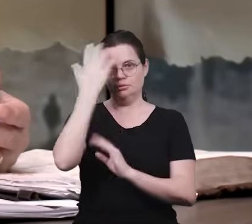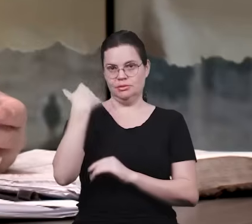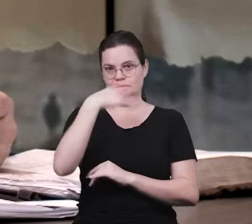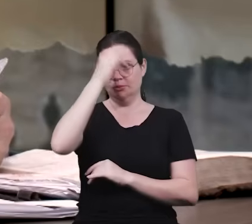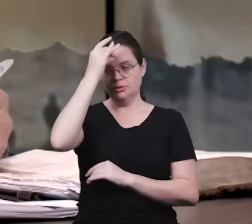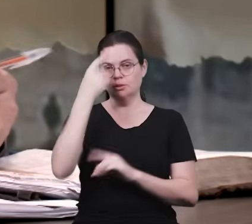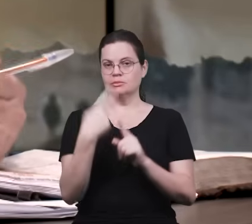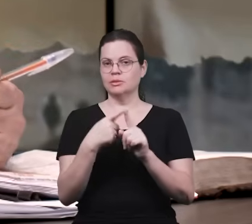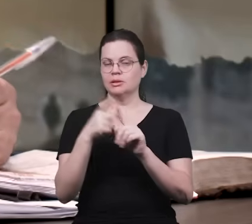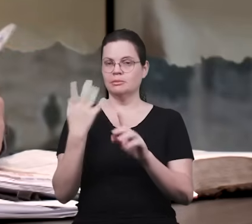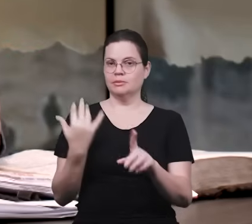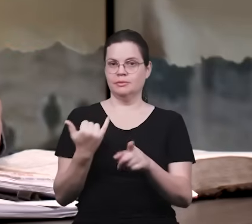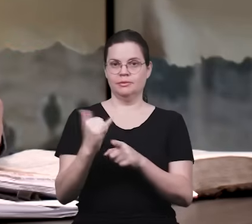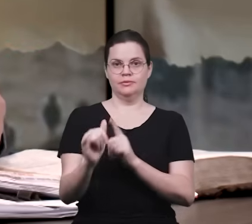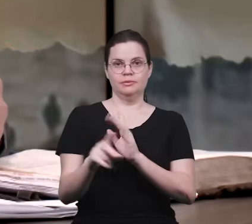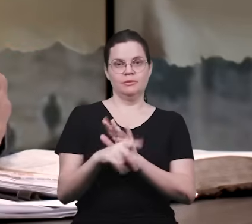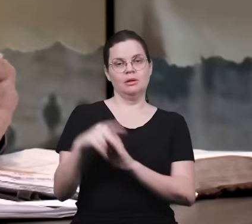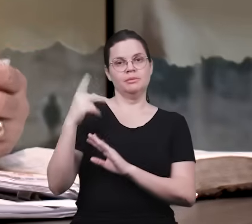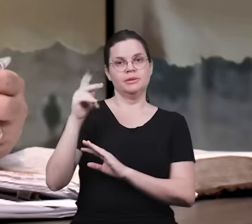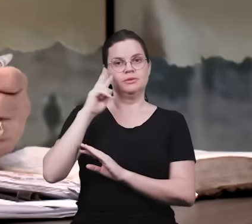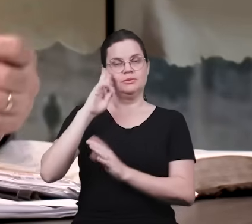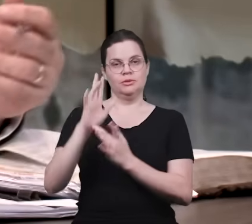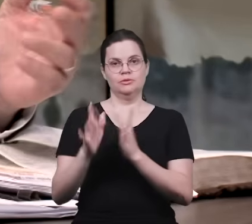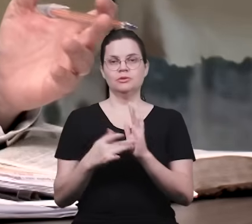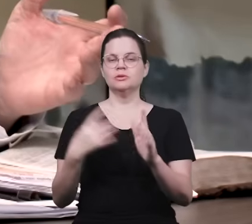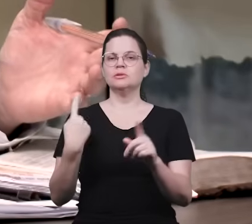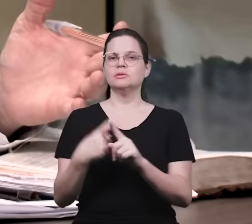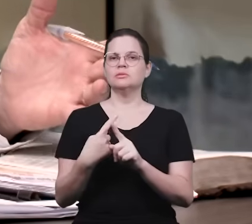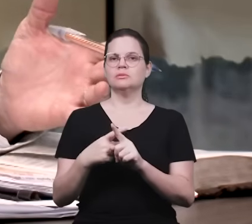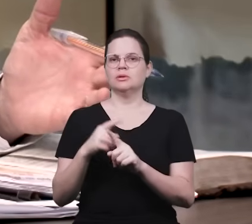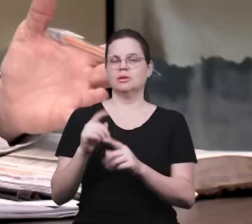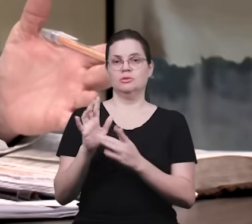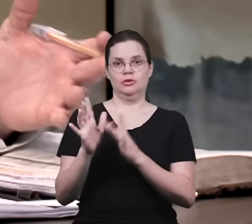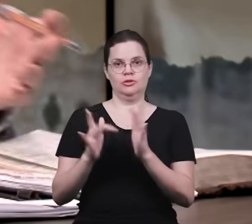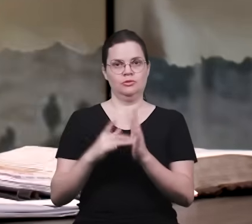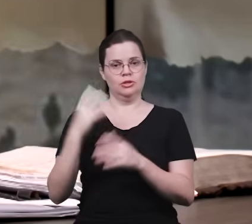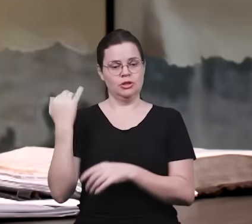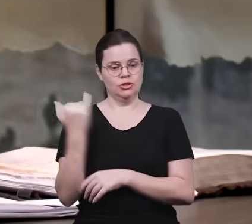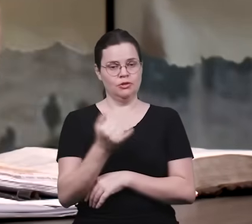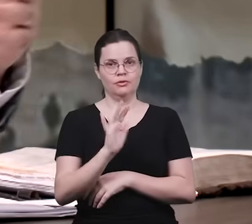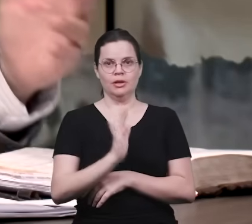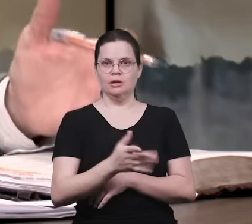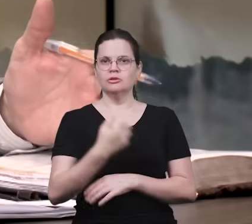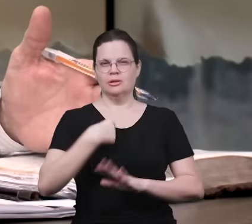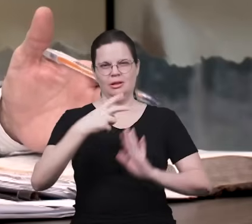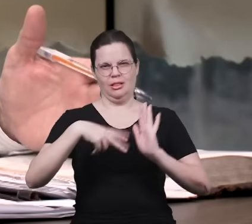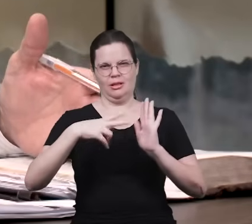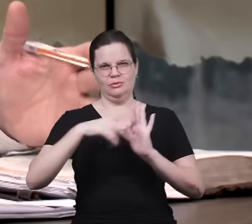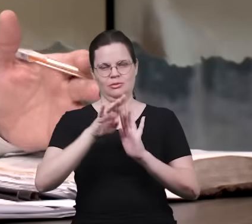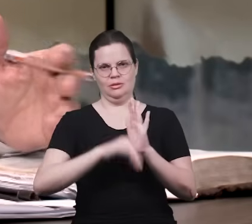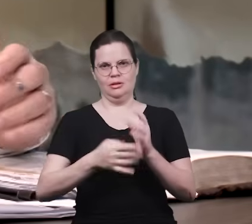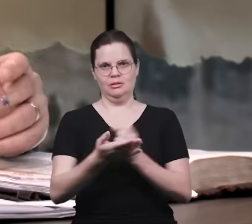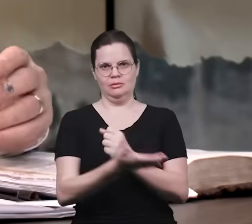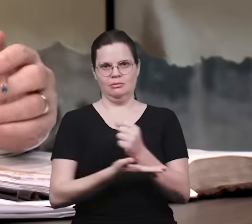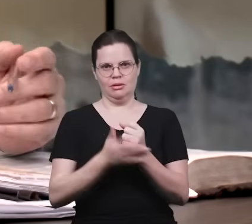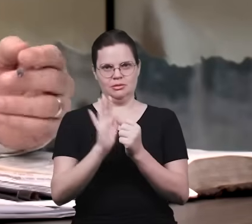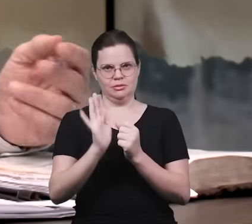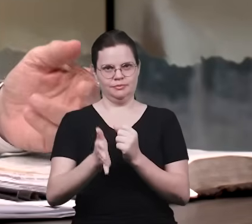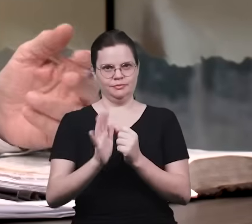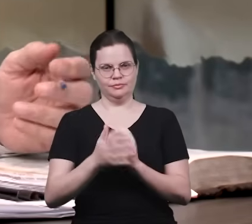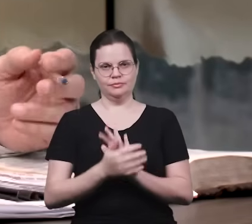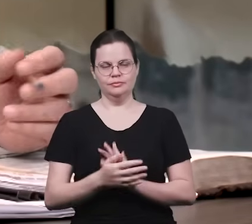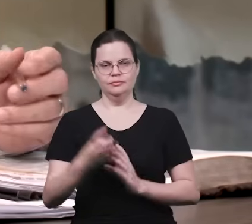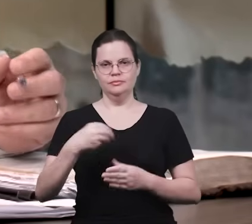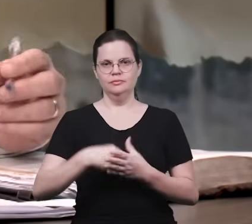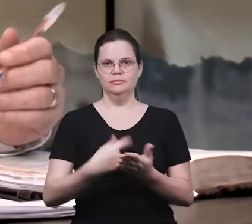Senhor Jesus. Ele mesmo disse que a igreja, conforme foi dito aqui no começo, o texto base que nós estamos tomando é o